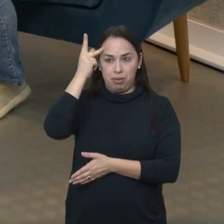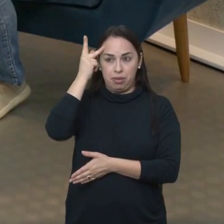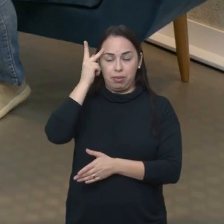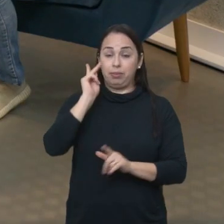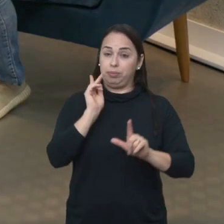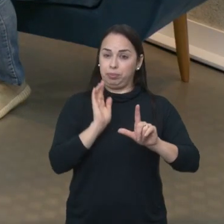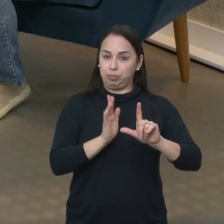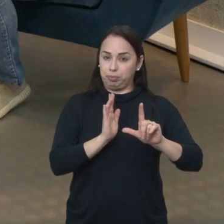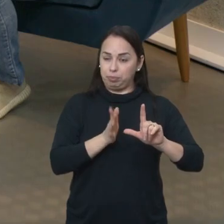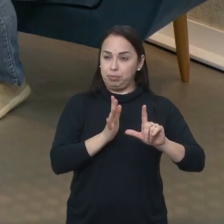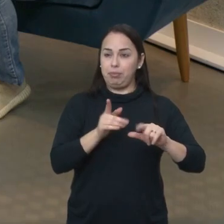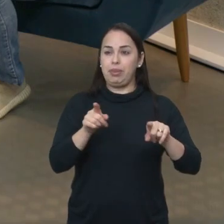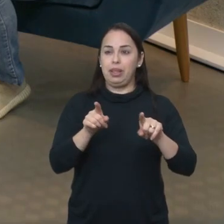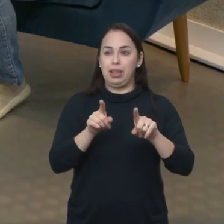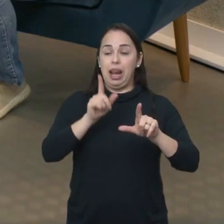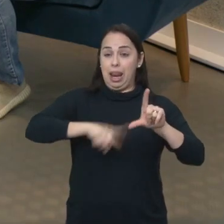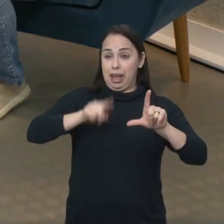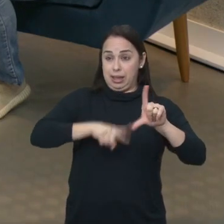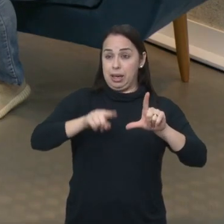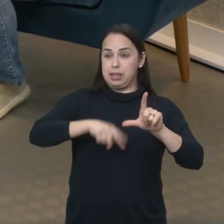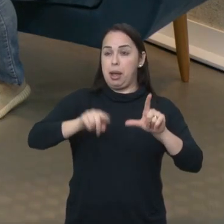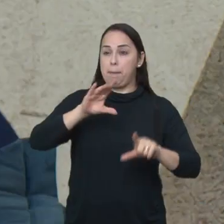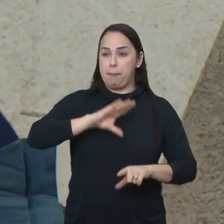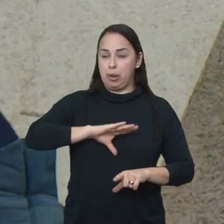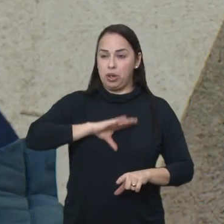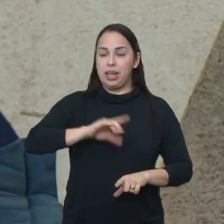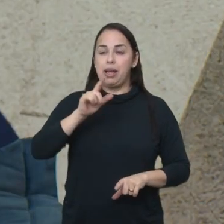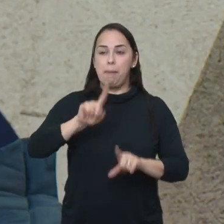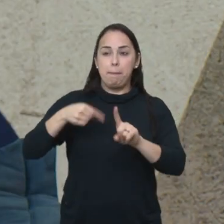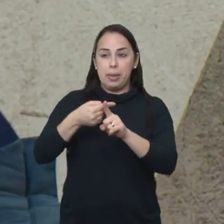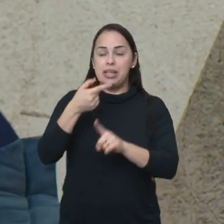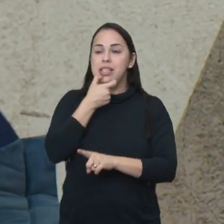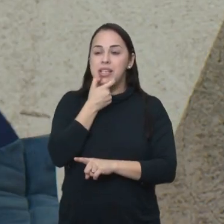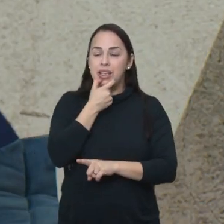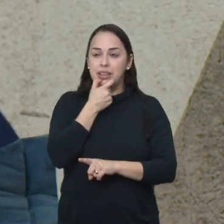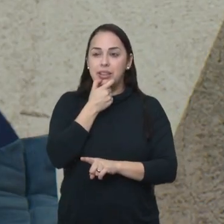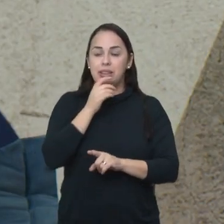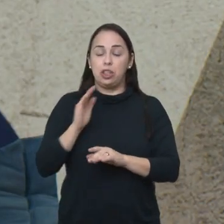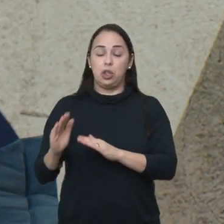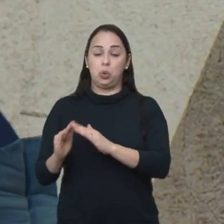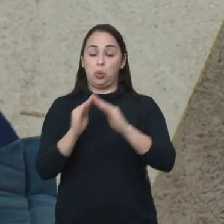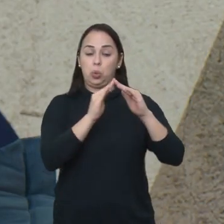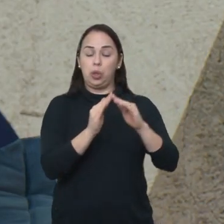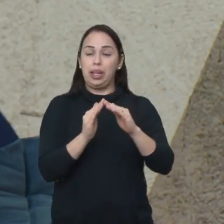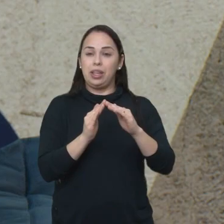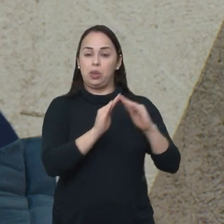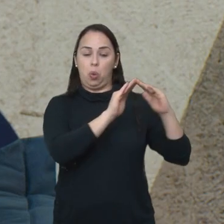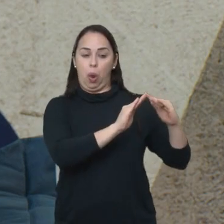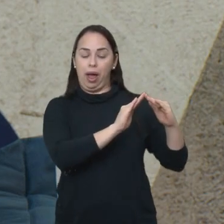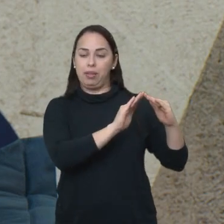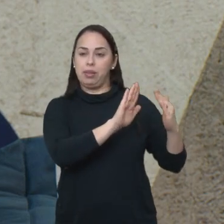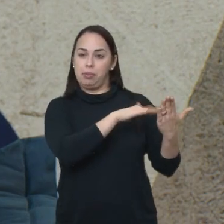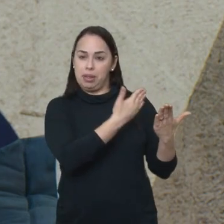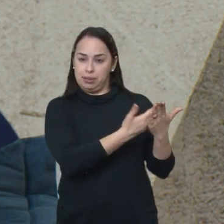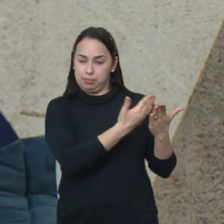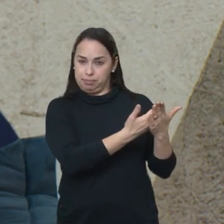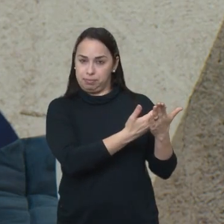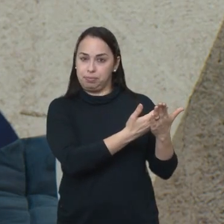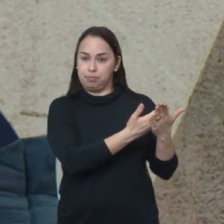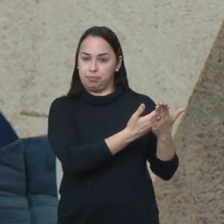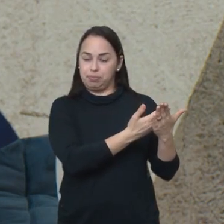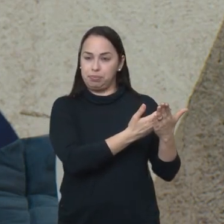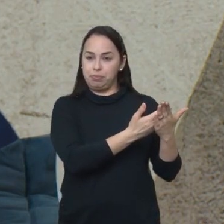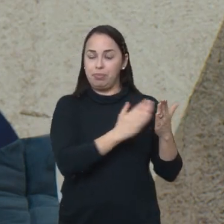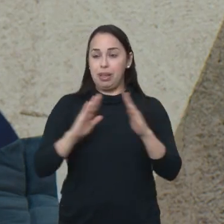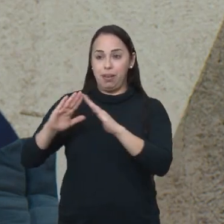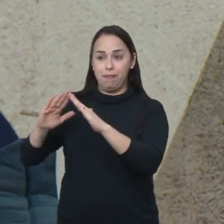fazia? Letras, português e inglês. Certo. E tinha a escola Neuza Baceto aqui na esquina e um